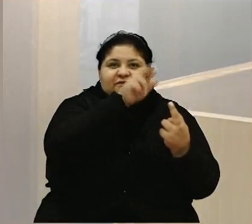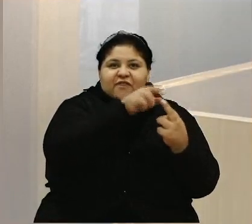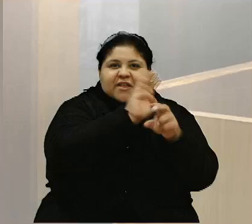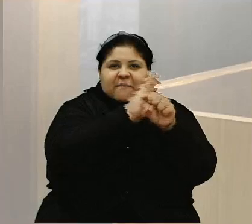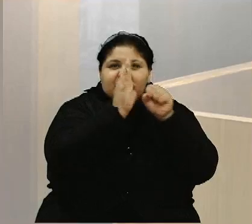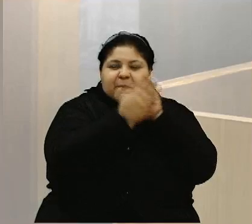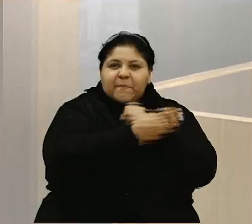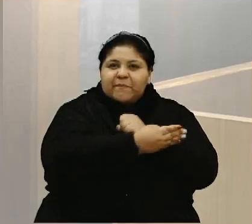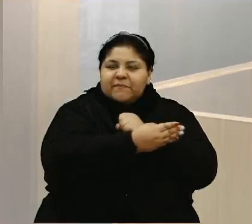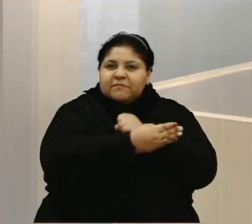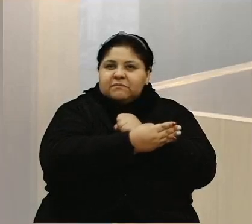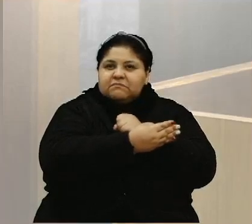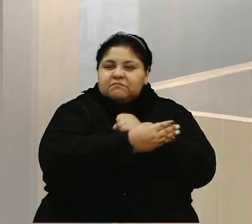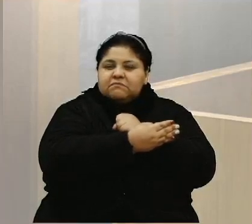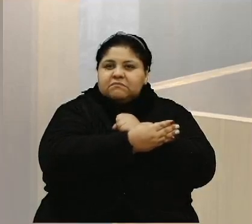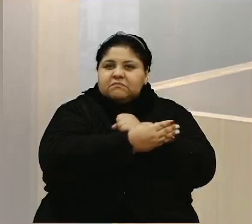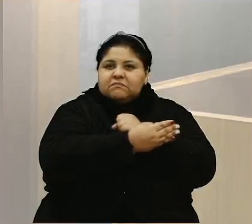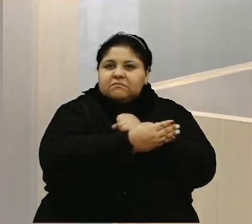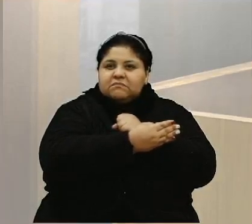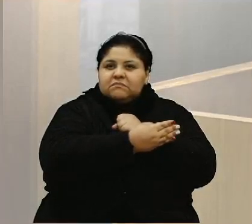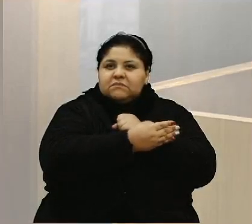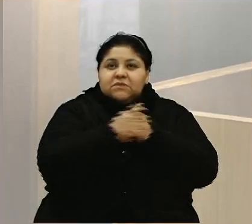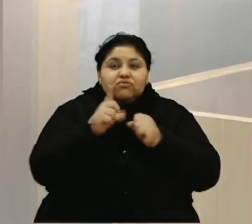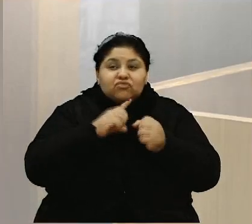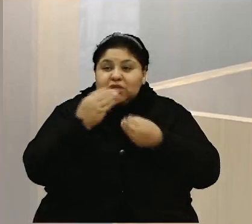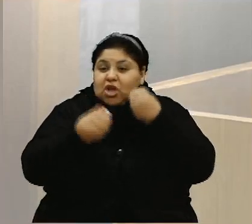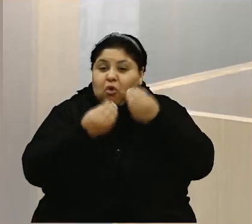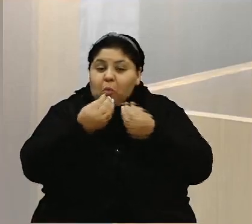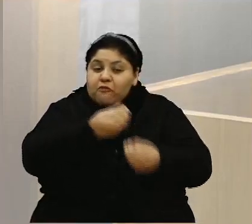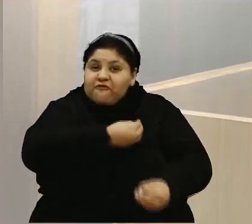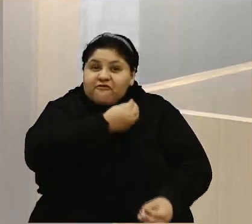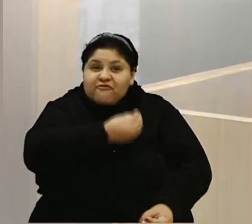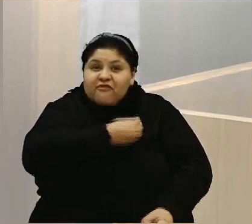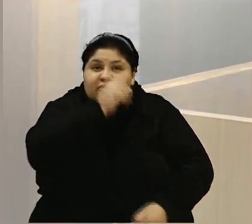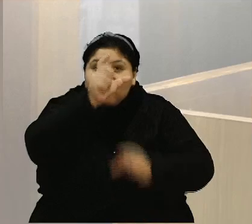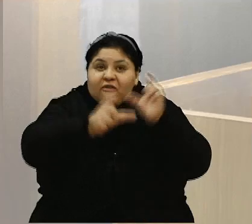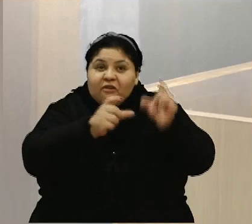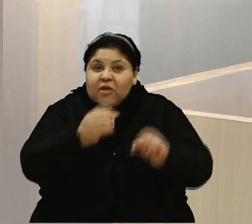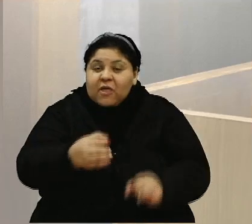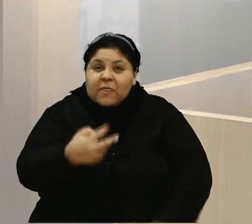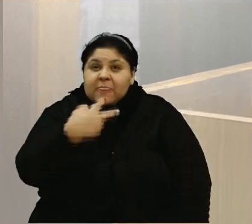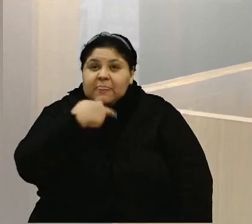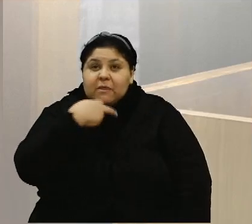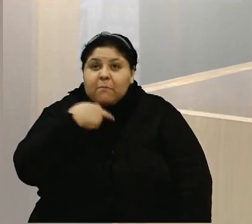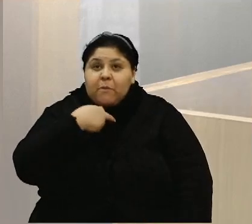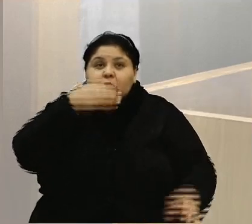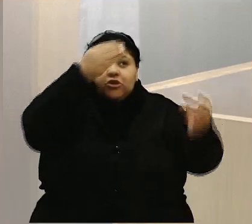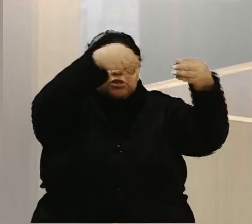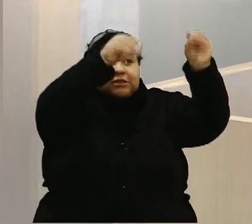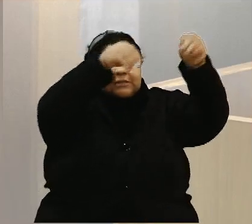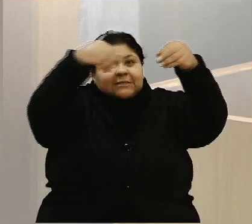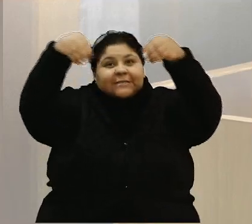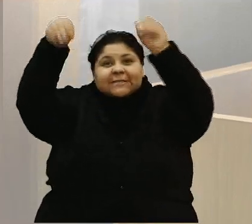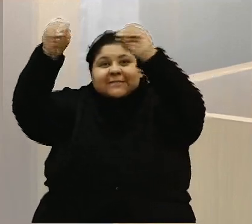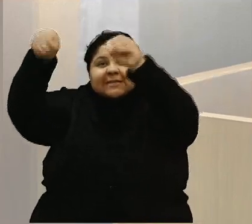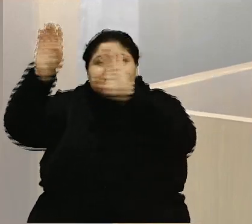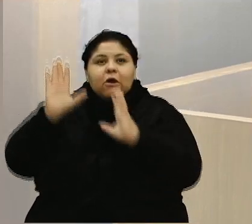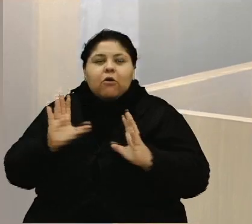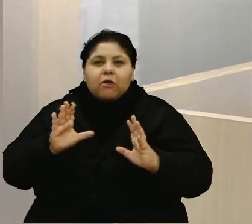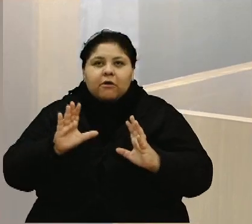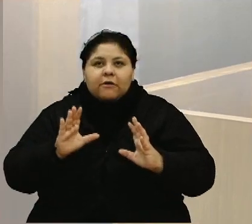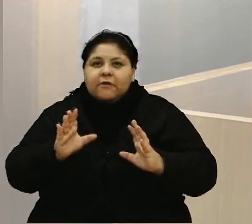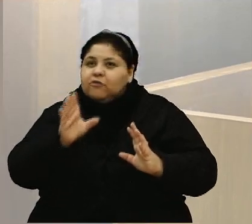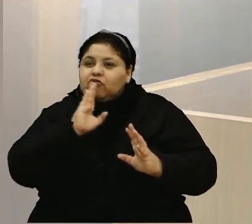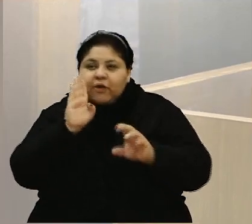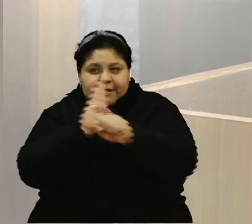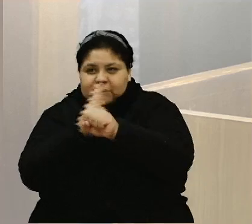É absolutamente impossível de viver. As pessoas não podem estender roupa. E para quem não conhece o Planalto, que tem gente que não